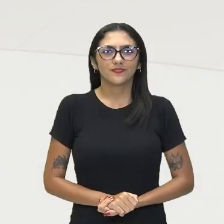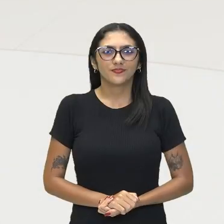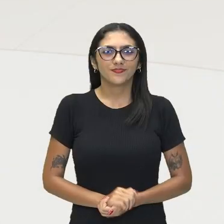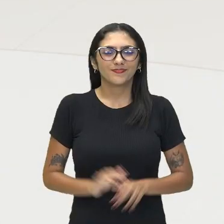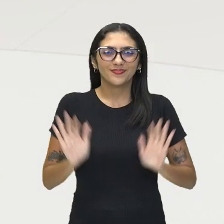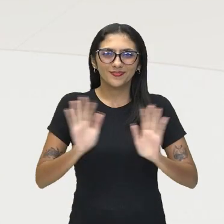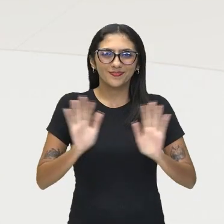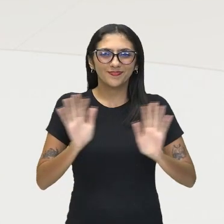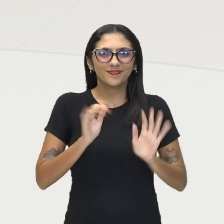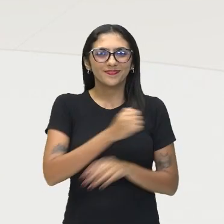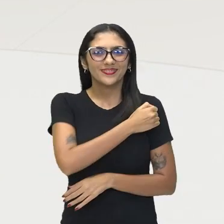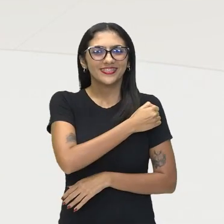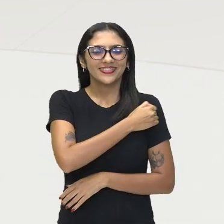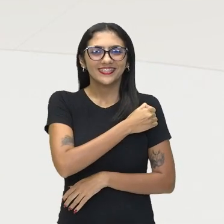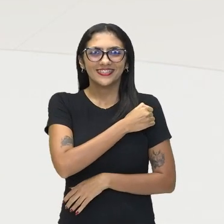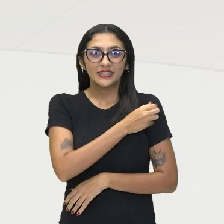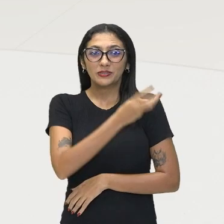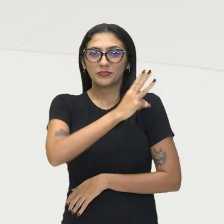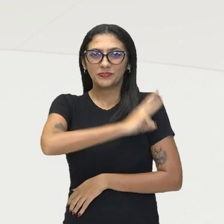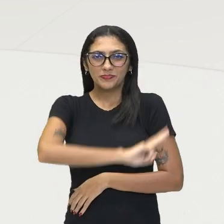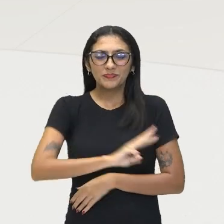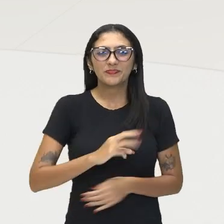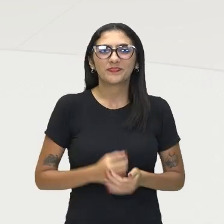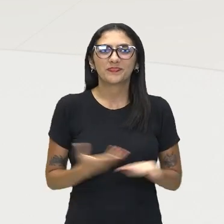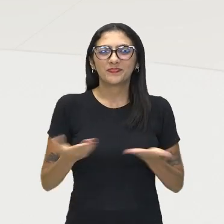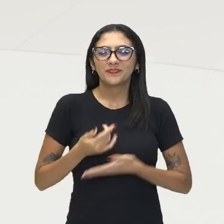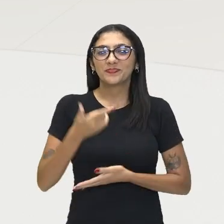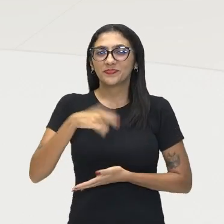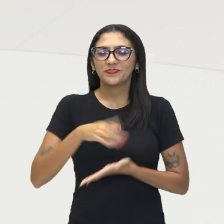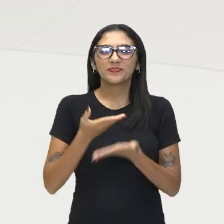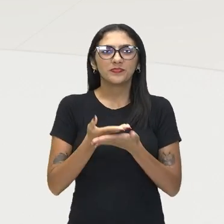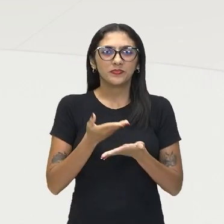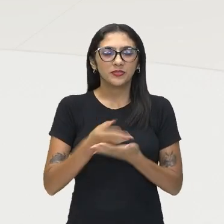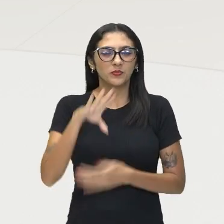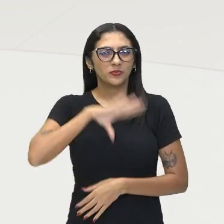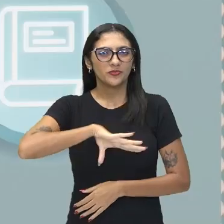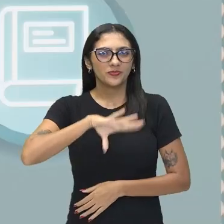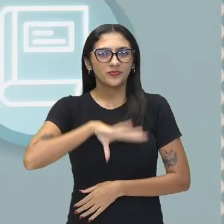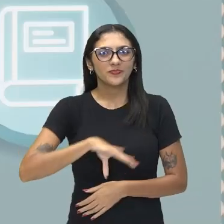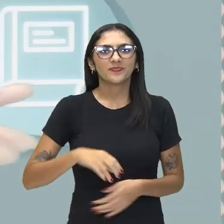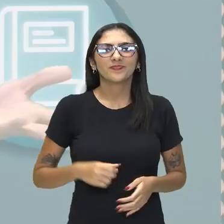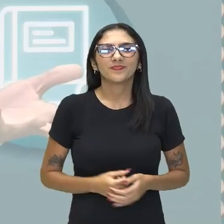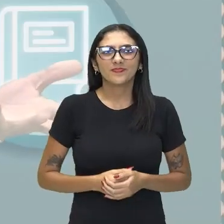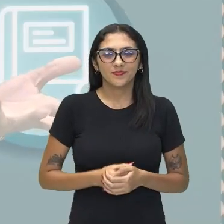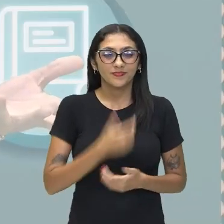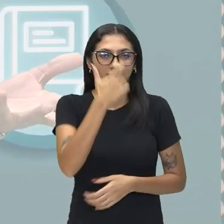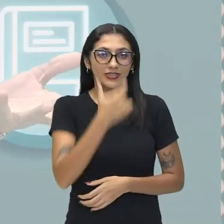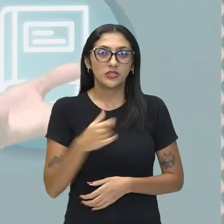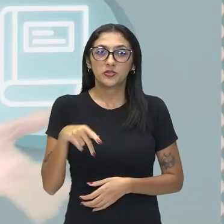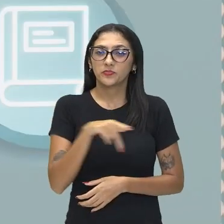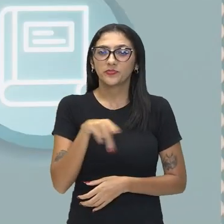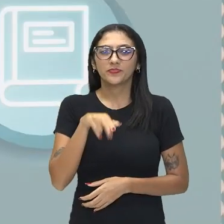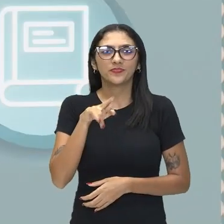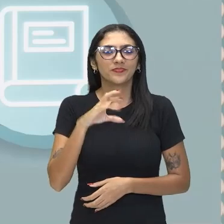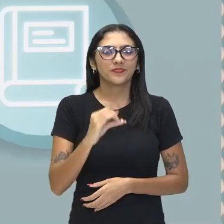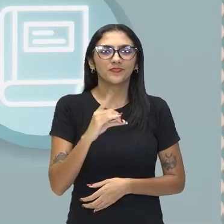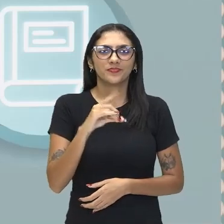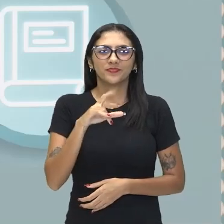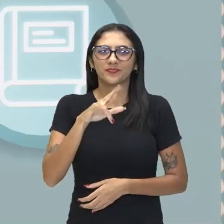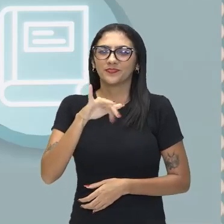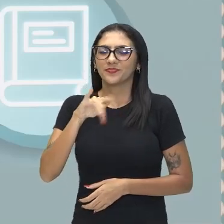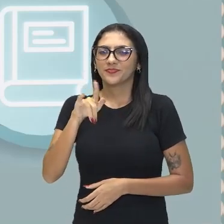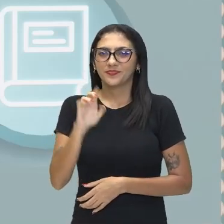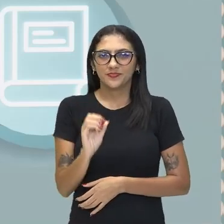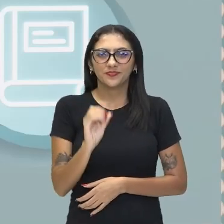Olá, alunos da terceira série, essa é a sua aula de língua portuguesa. Comigo, o professor